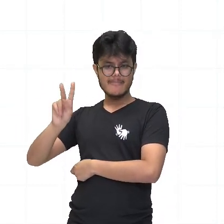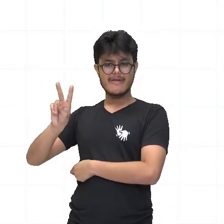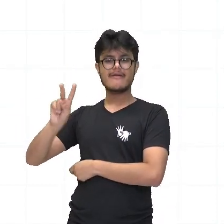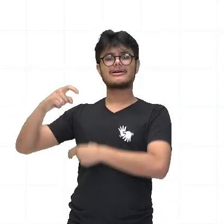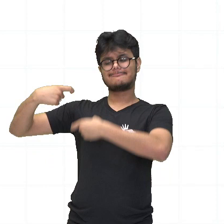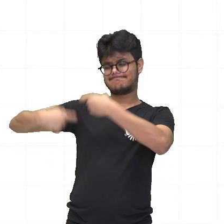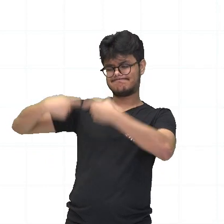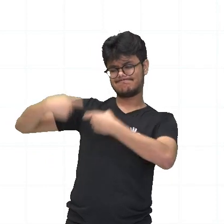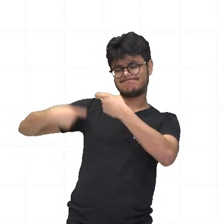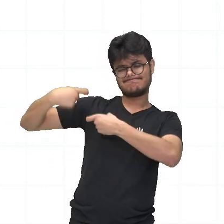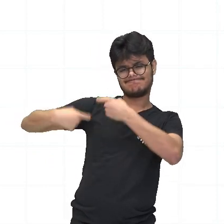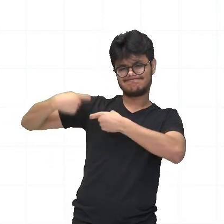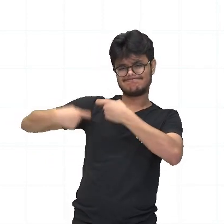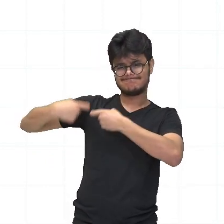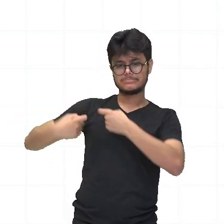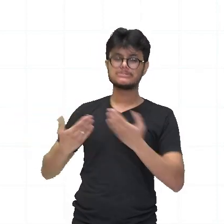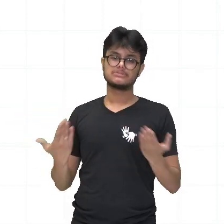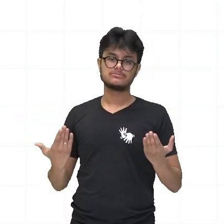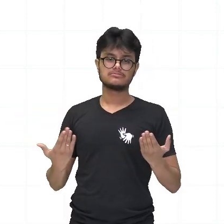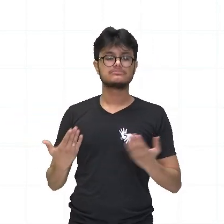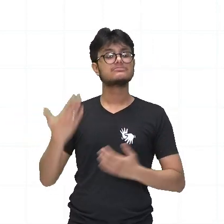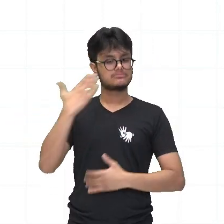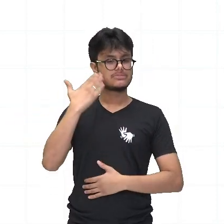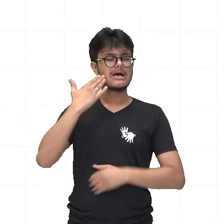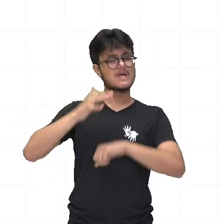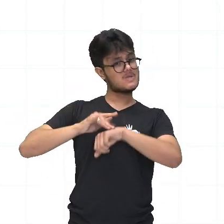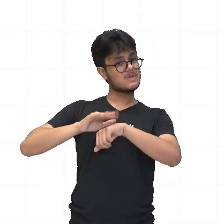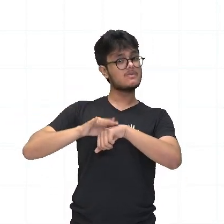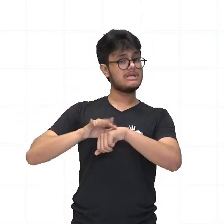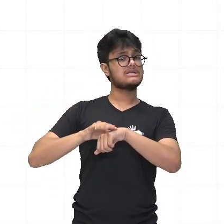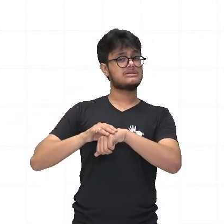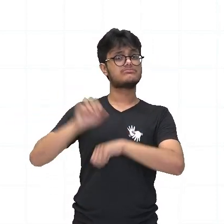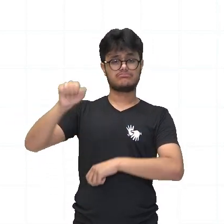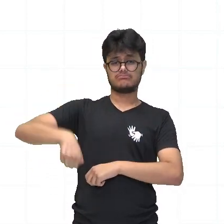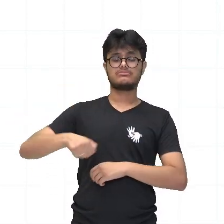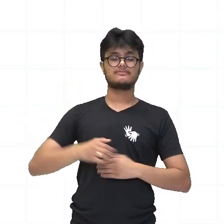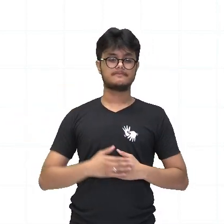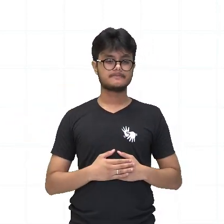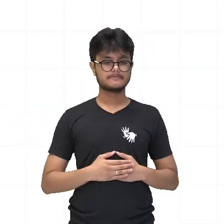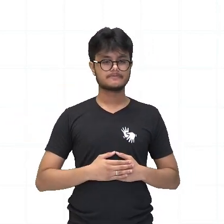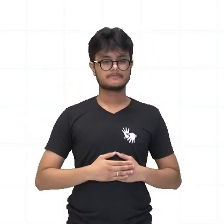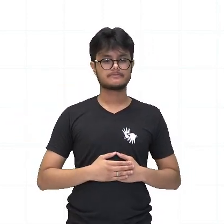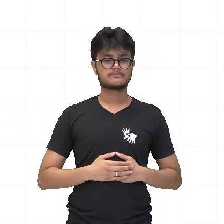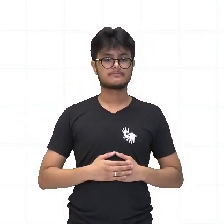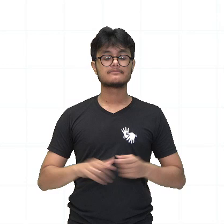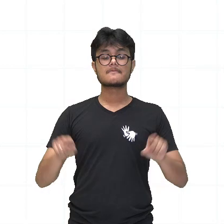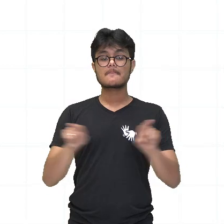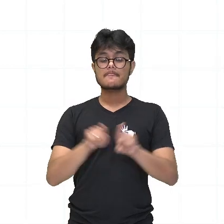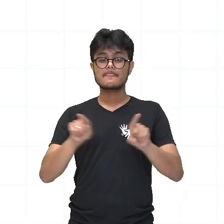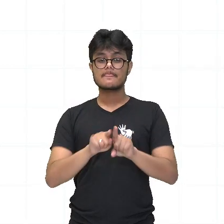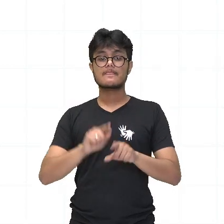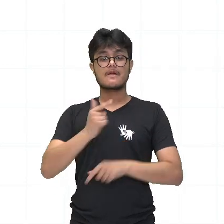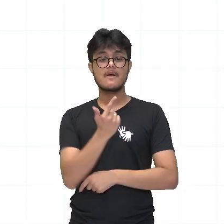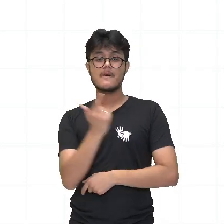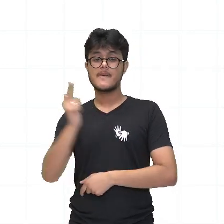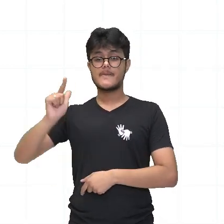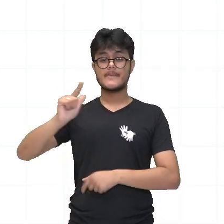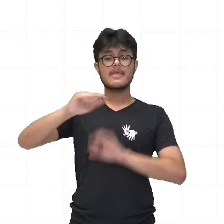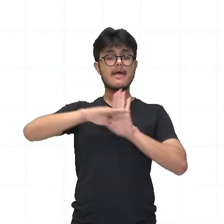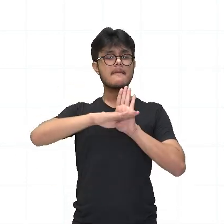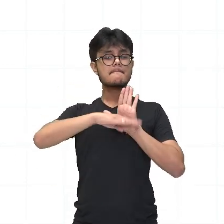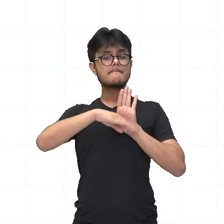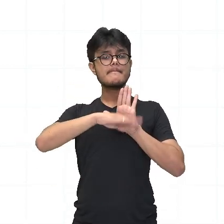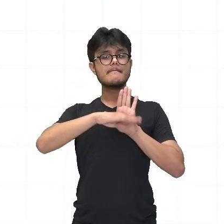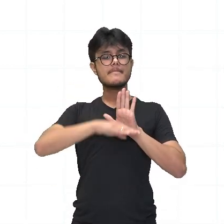contato mais direto. Então, cada doença tem o seu tipo de transmissão. No caso das doenças causadas por